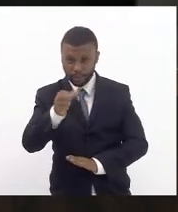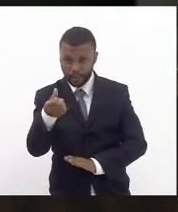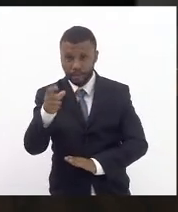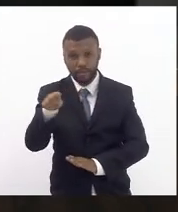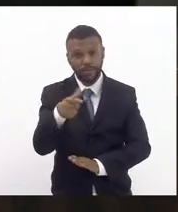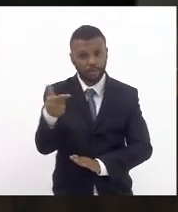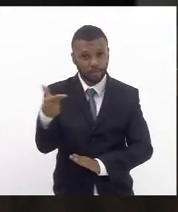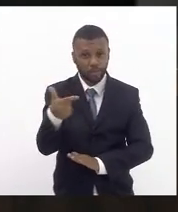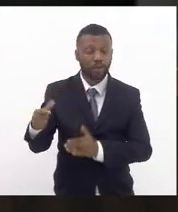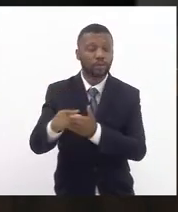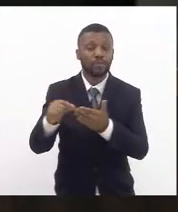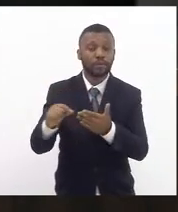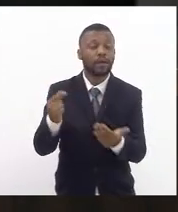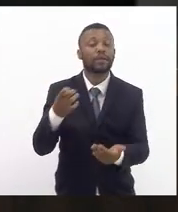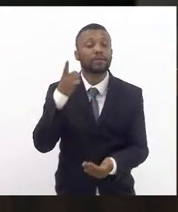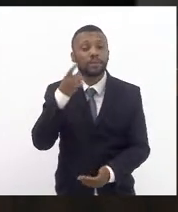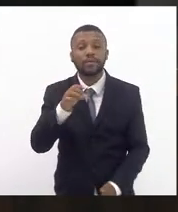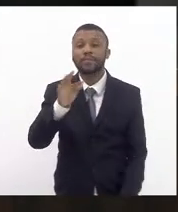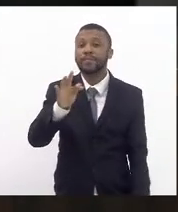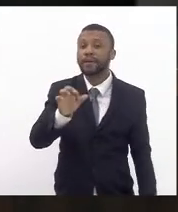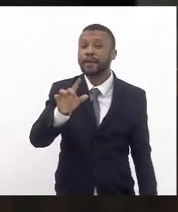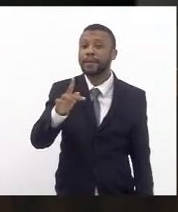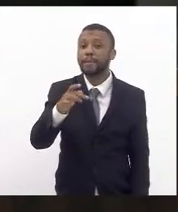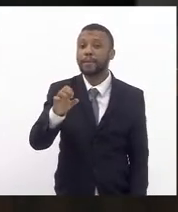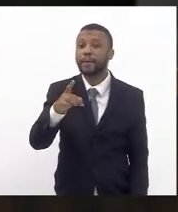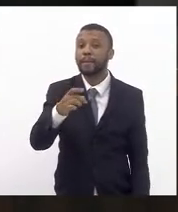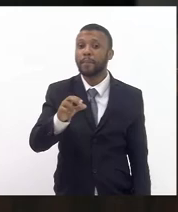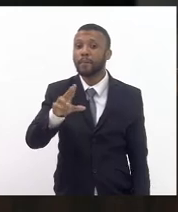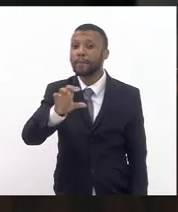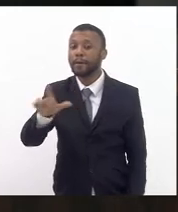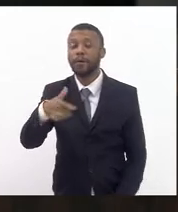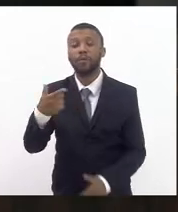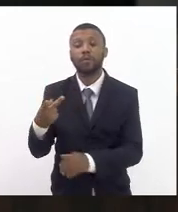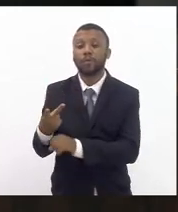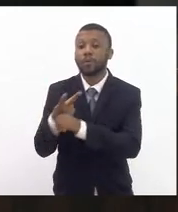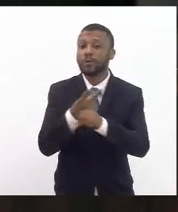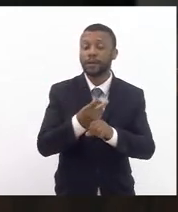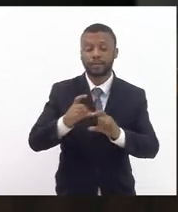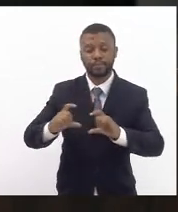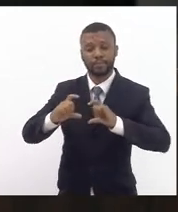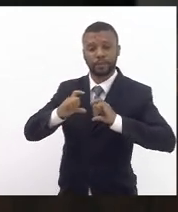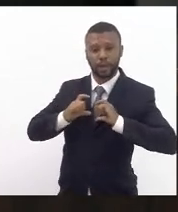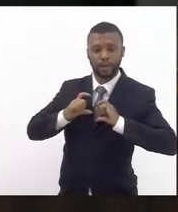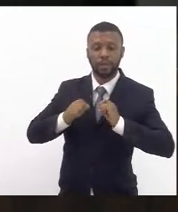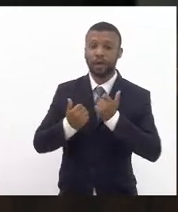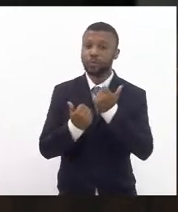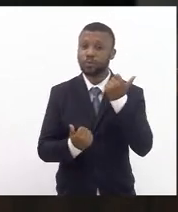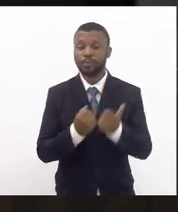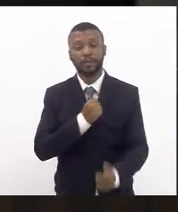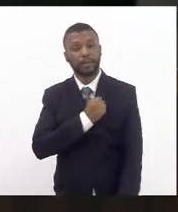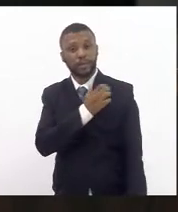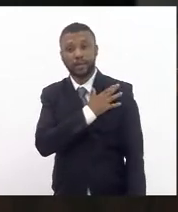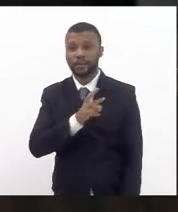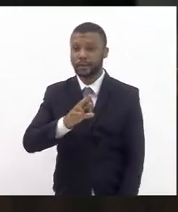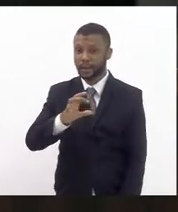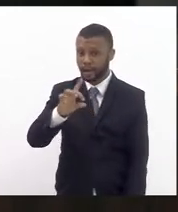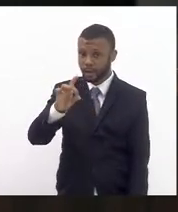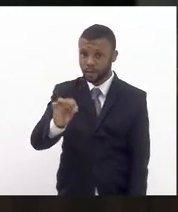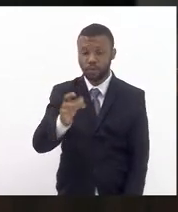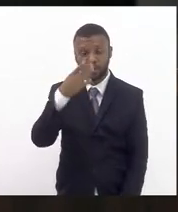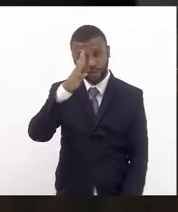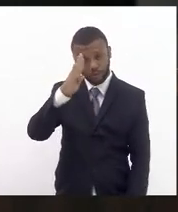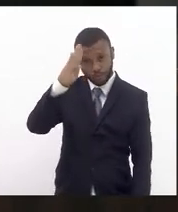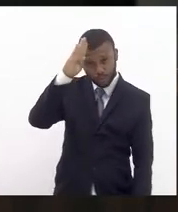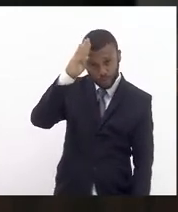autoria do deputado Felipe Paubel, concede a medalha Tiradentes, respectivo diploma para o subtenente Ricardo dos Santos Soares, do Corpo de Bombeiro da